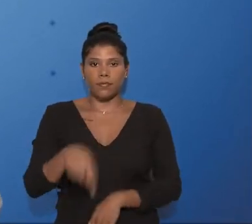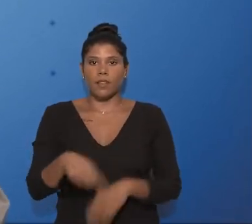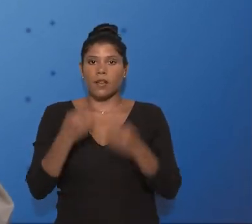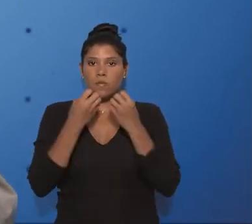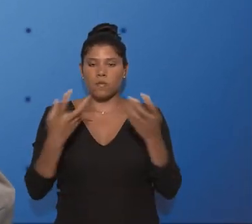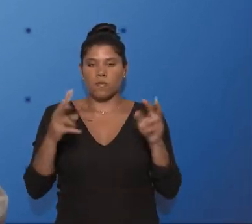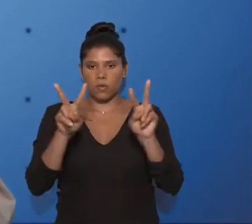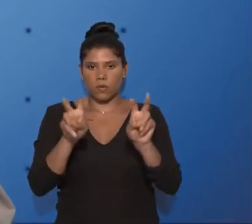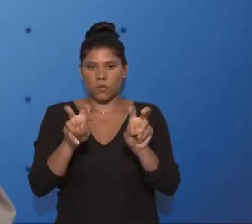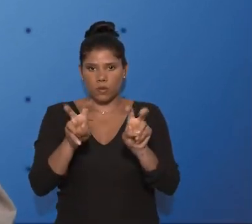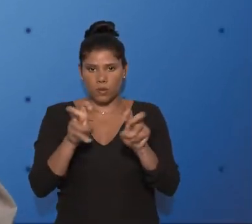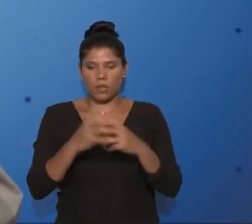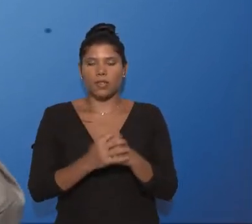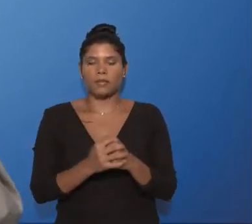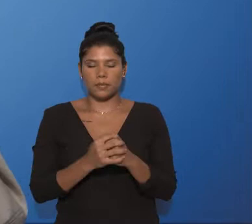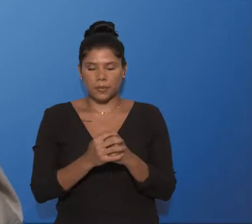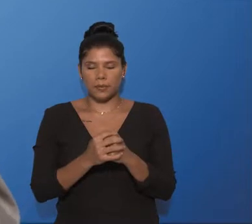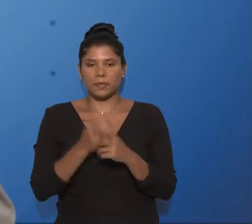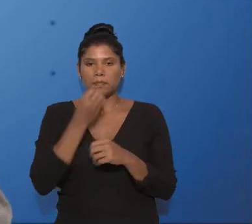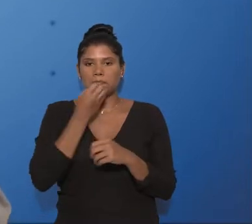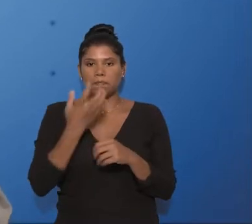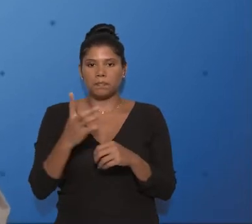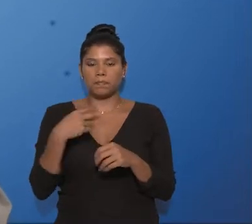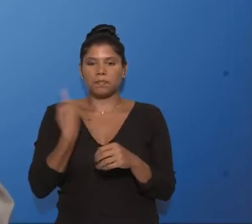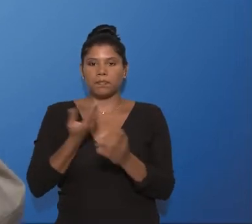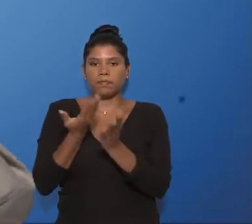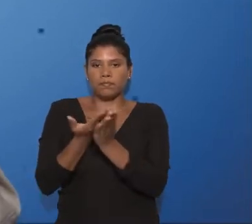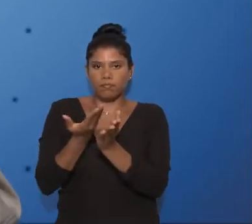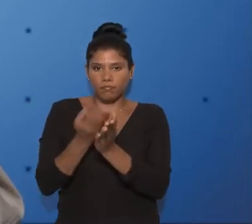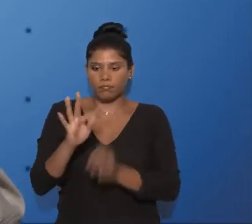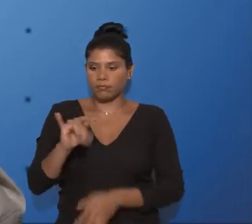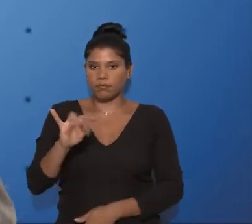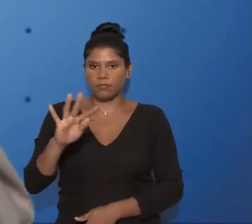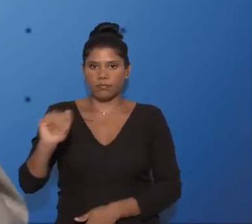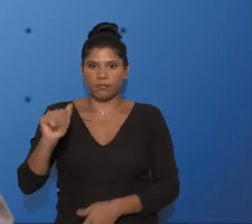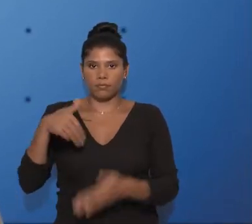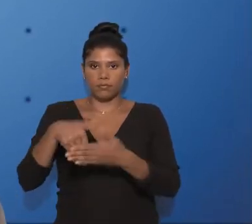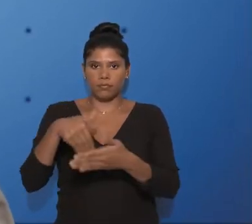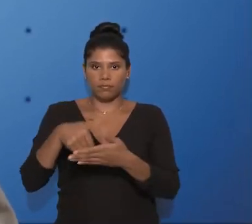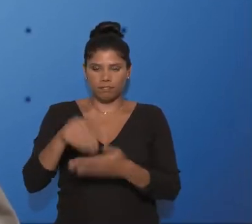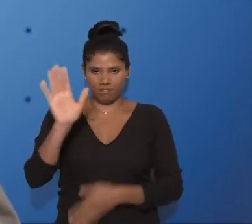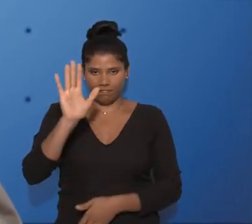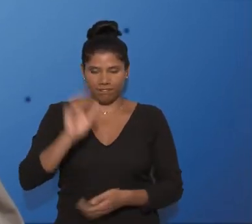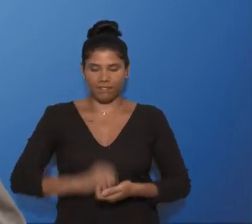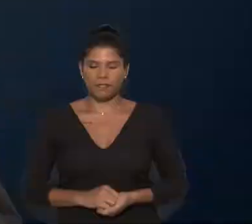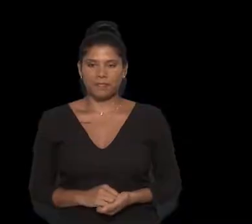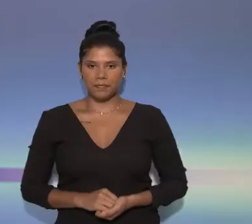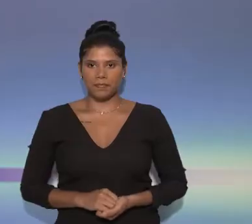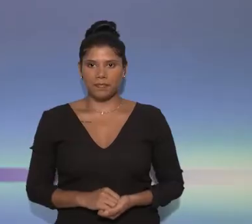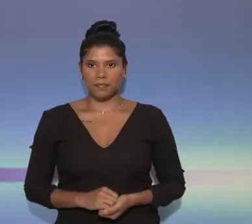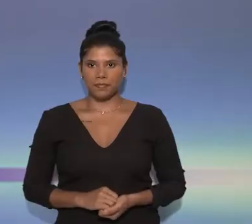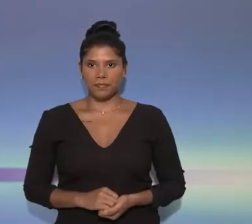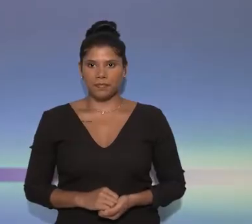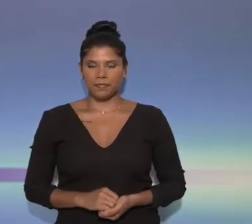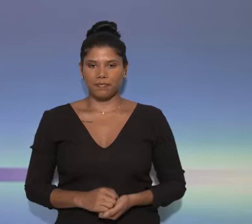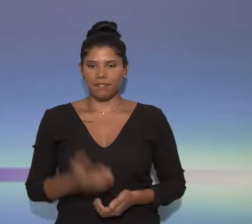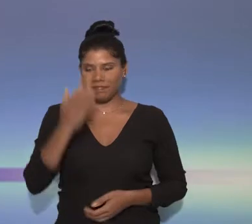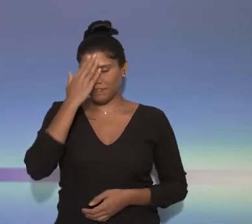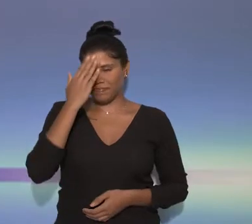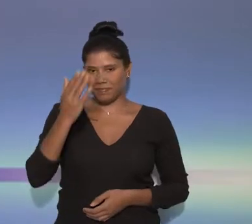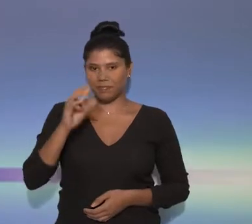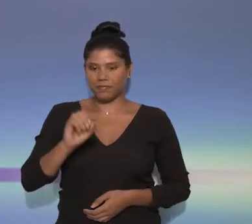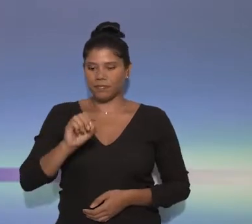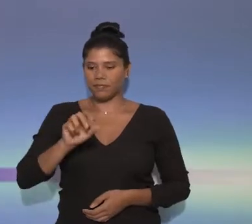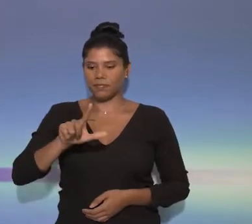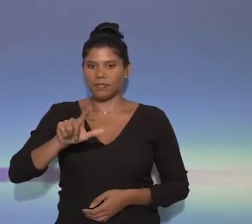um bom tema, é um bom assunto estudarmos as táticas, principalmente do futebol. Até a próxima. Valeu, professor